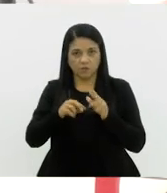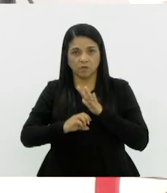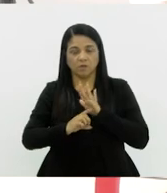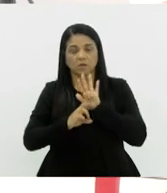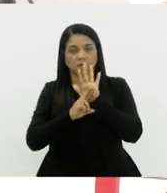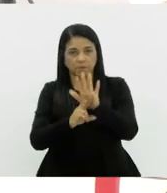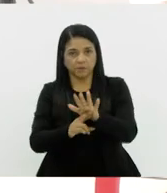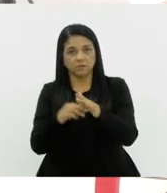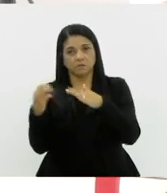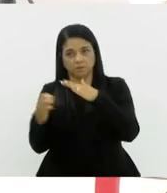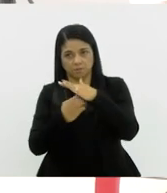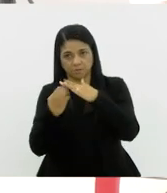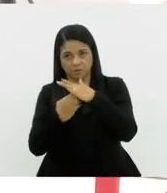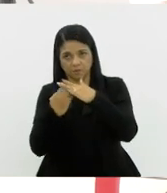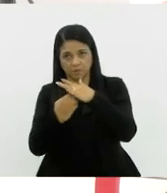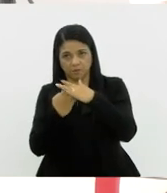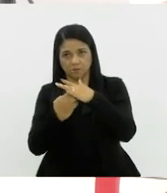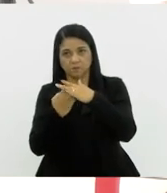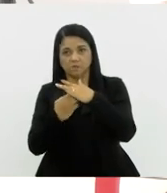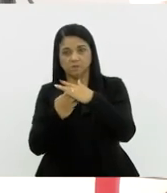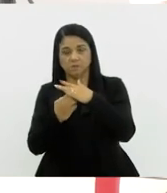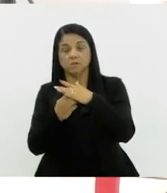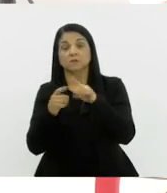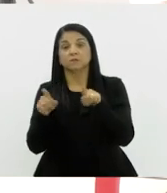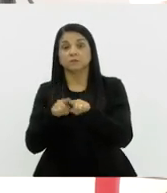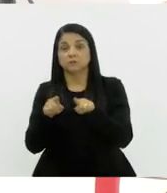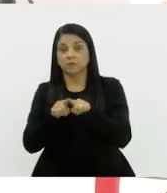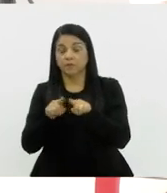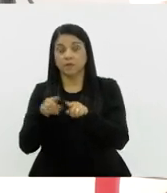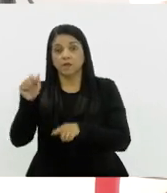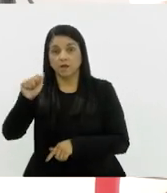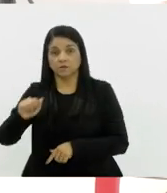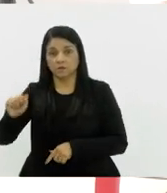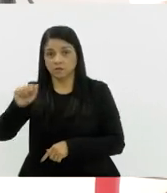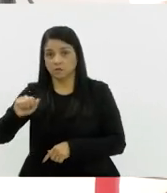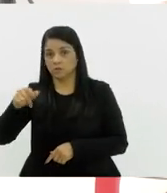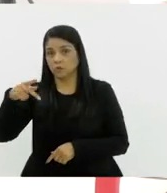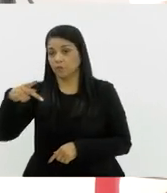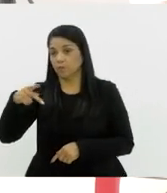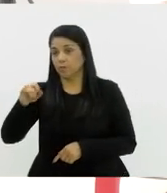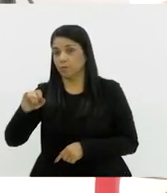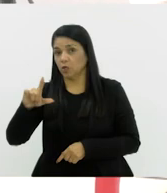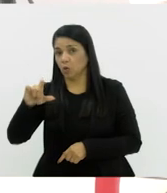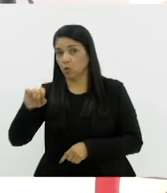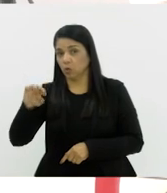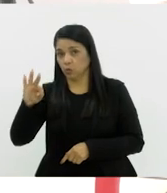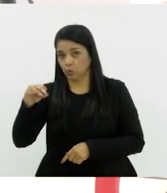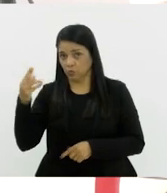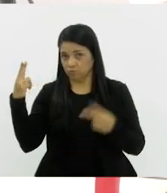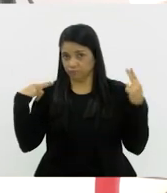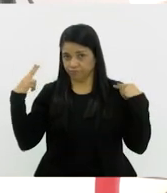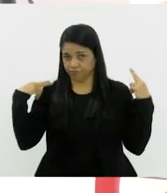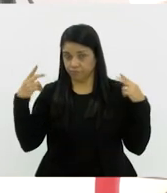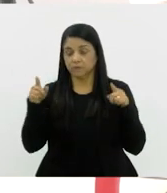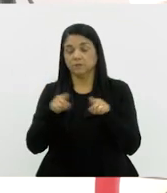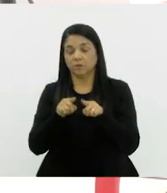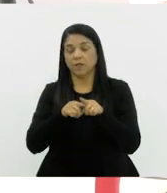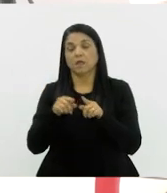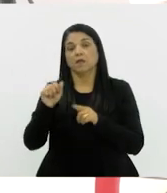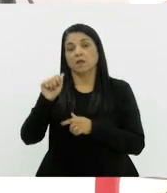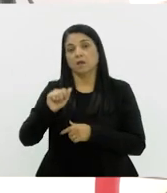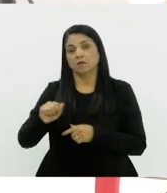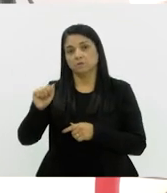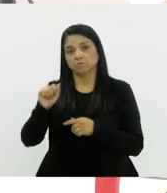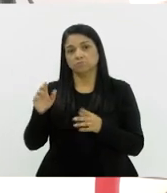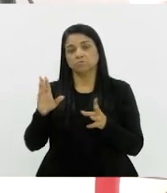as empresas. E também a Associação dos Pilotos. Associação dos Pilotos. Tem uma dupla representação. E o encaminhamento, depois as considerações finais, encaminhamentos para